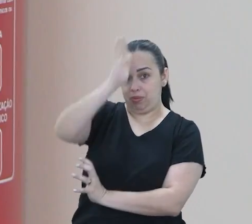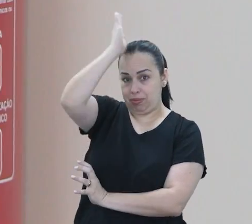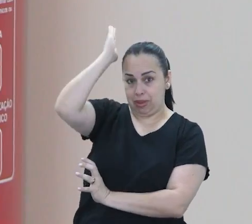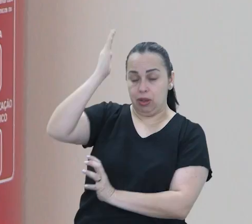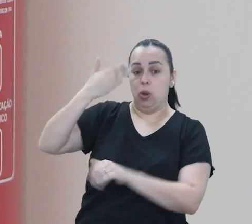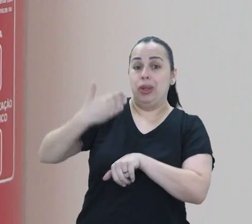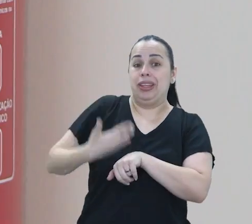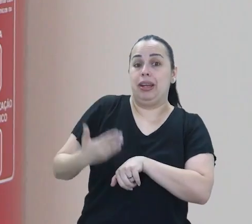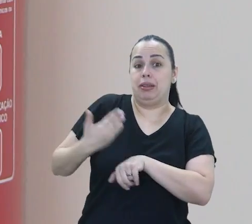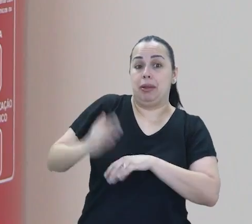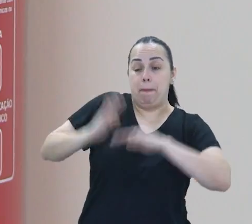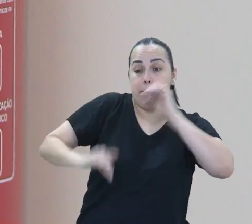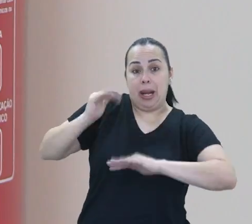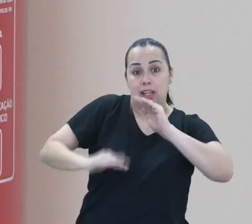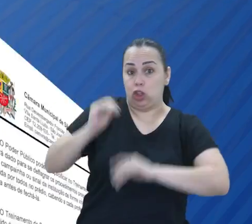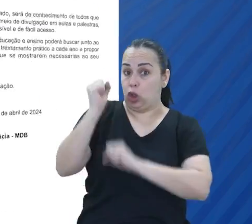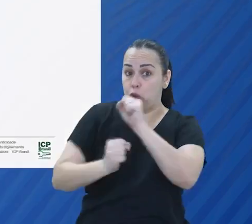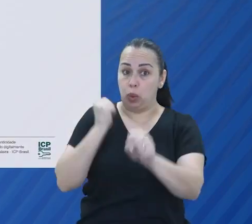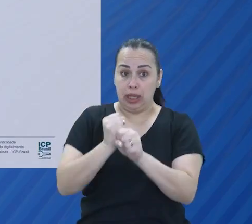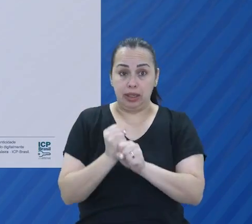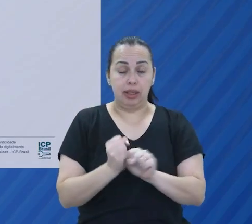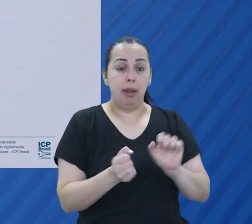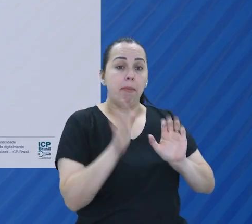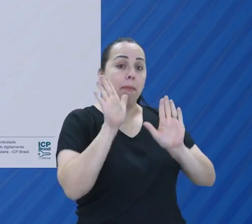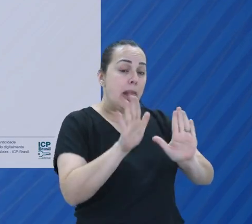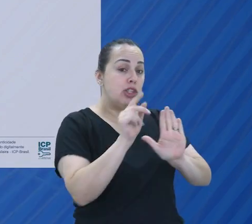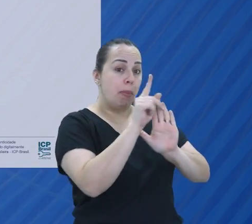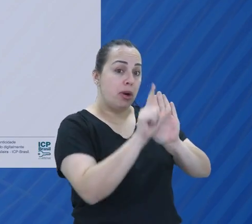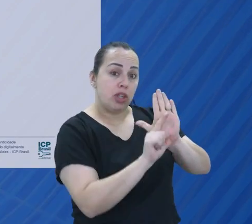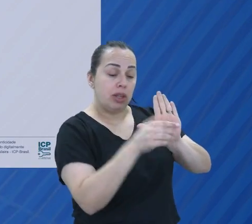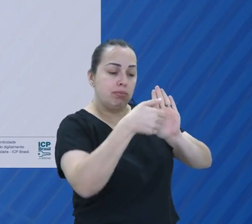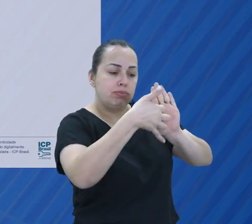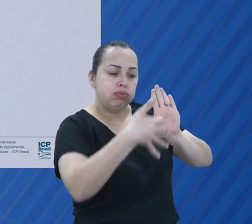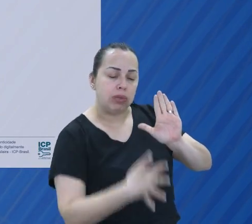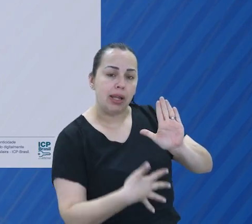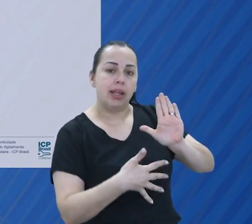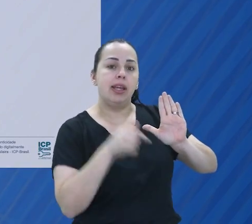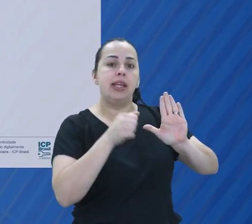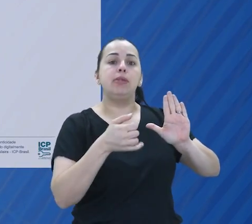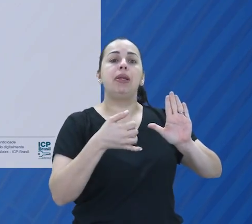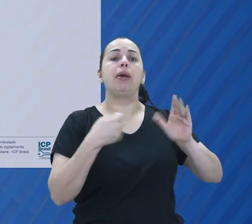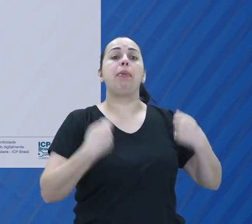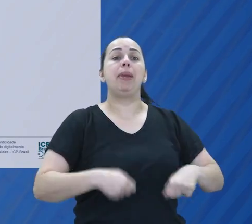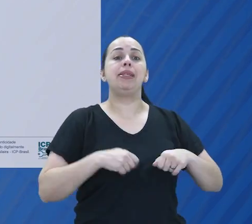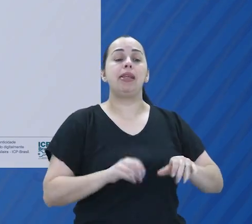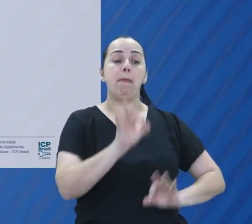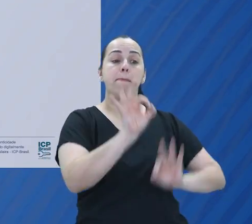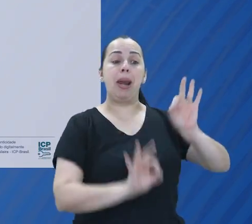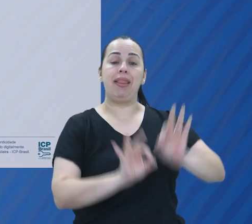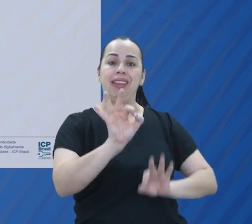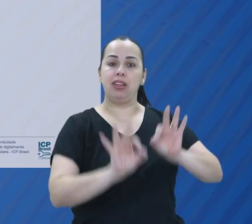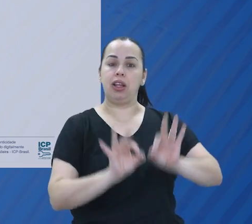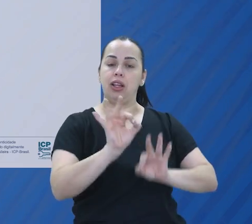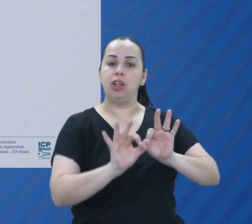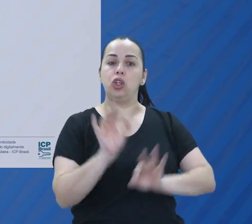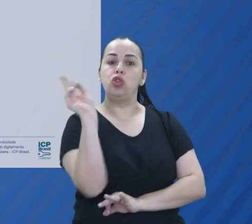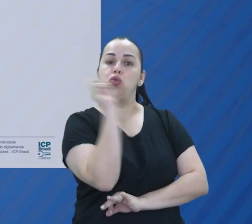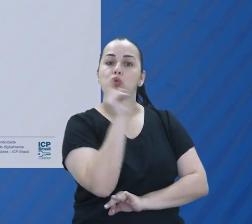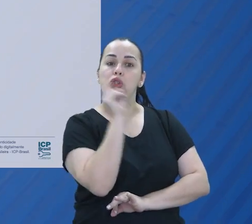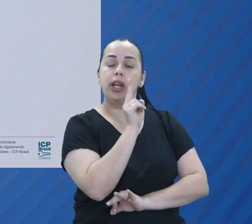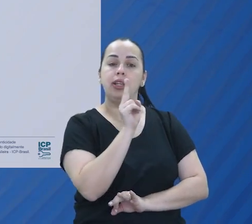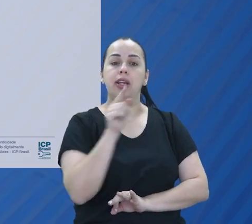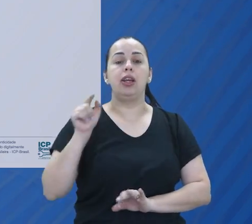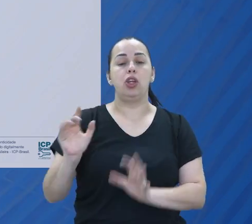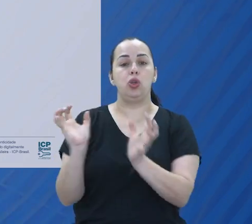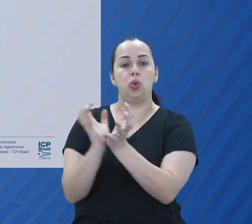um treinamento prático a cada ano. O que o projeto determina é a elaboração de um plano de emergência que deve ser submetido